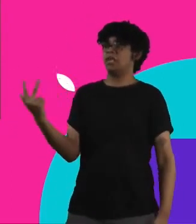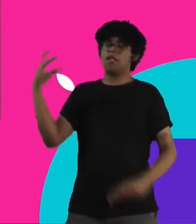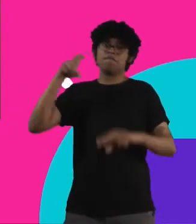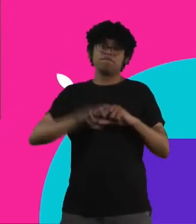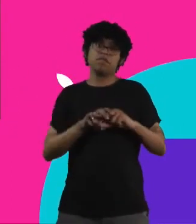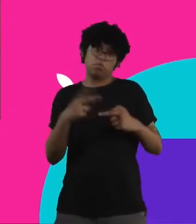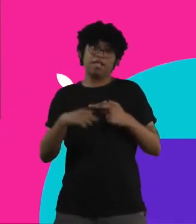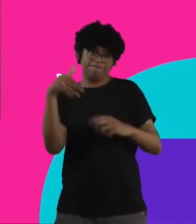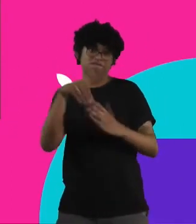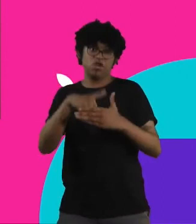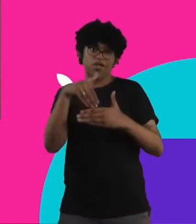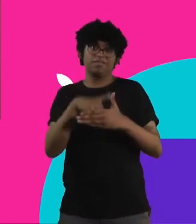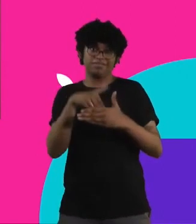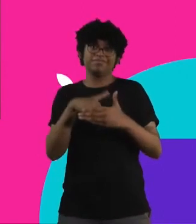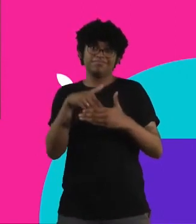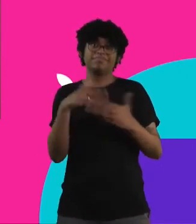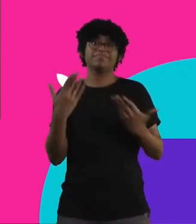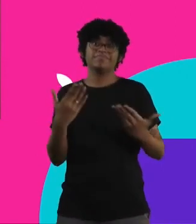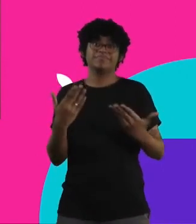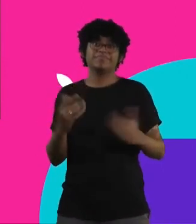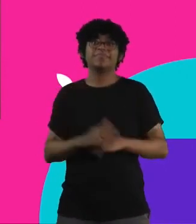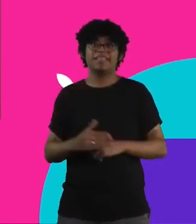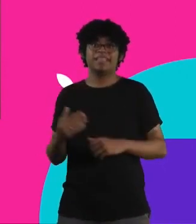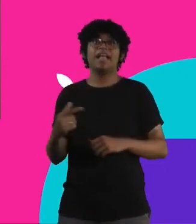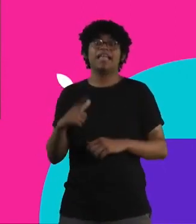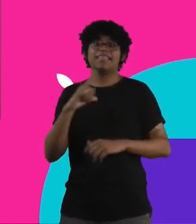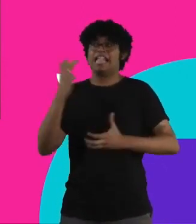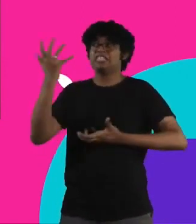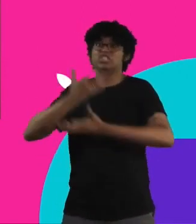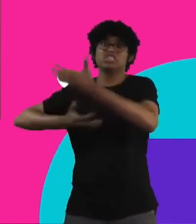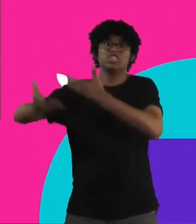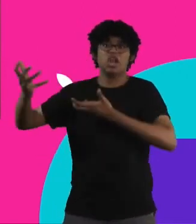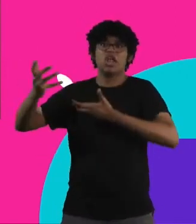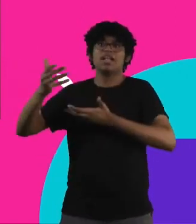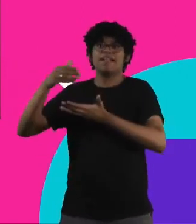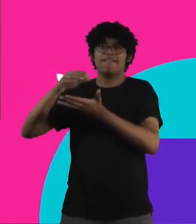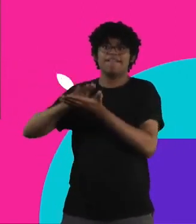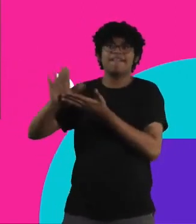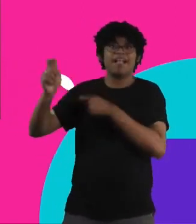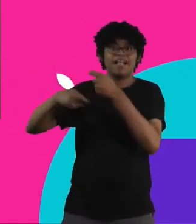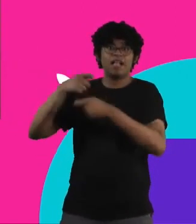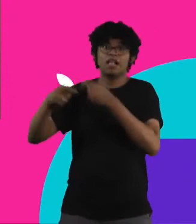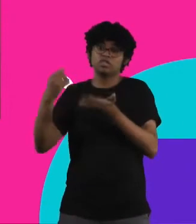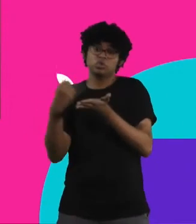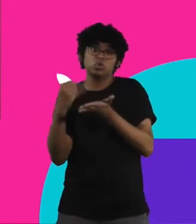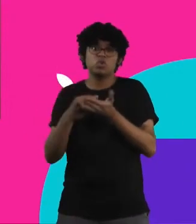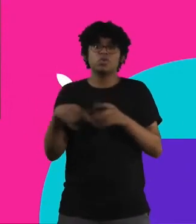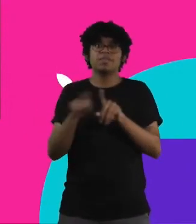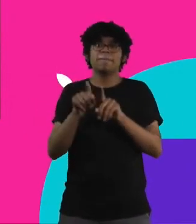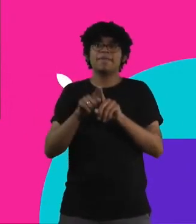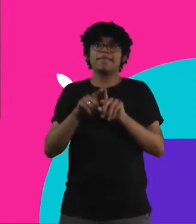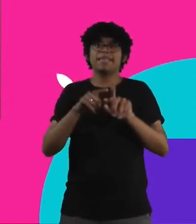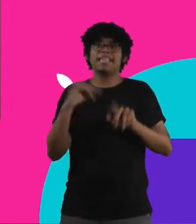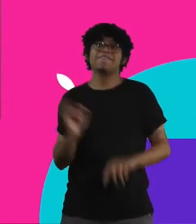aventureiro. E aí a gente tem um descompasso do câmbio, a gente tem um descompasso dos juros e a gente tem um descompasso de inflação, que